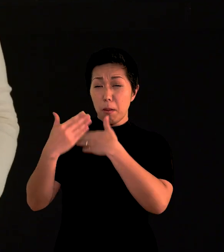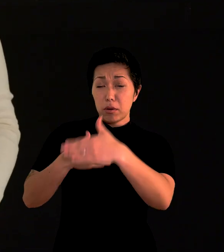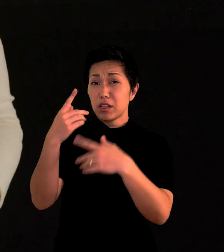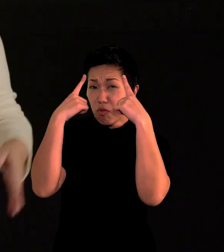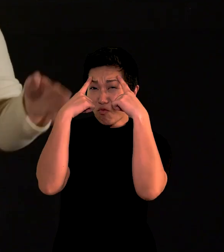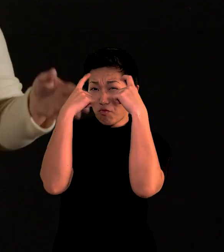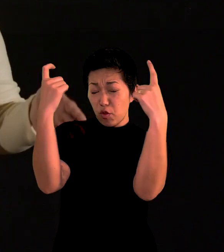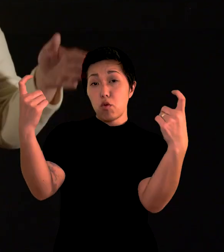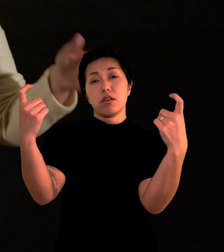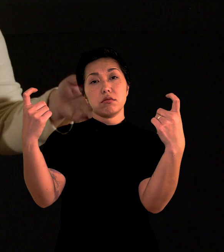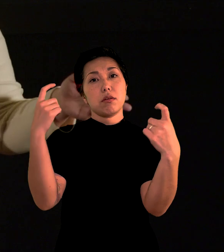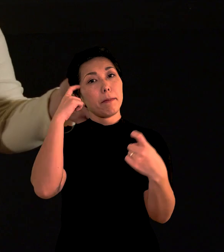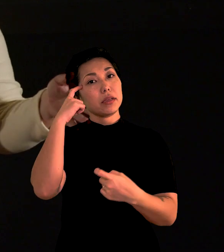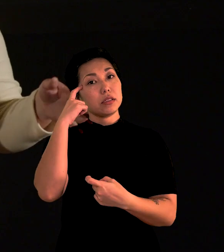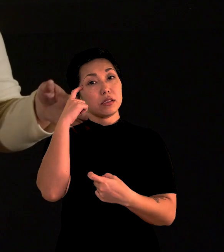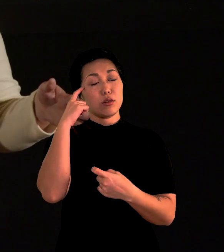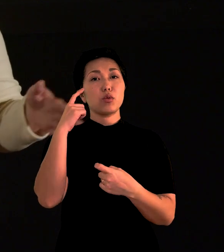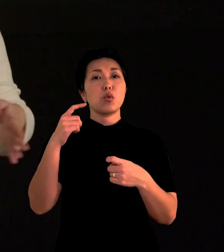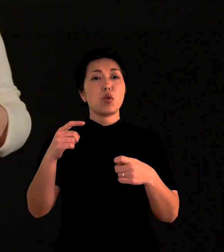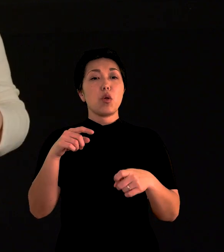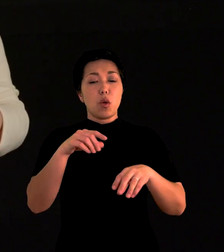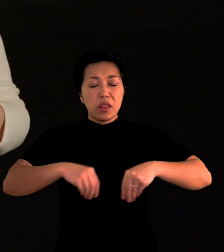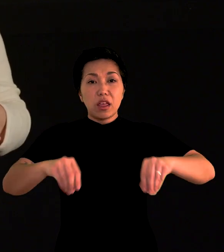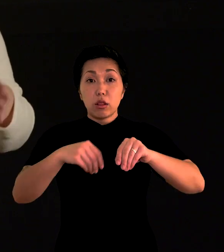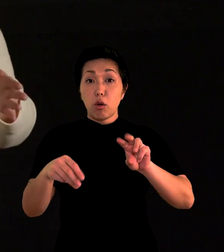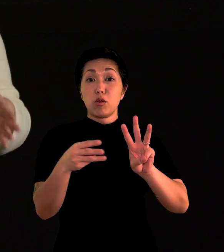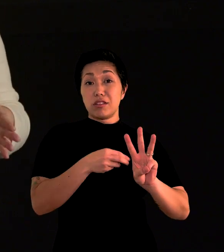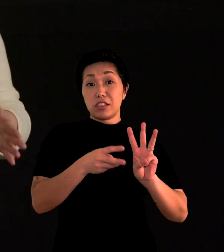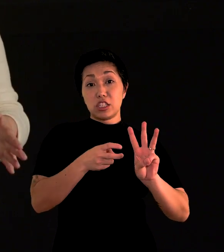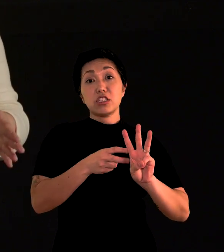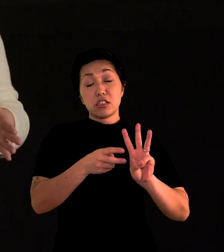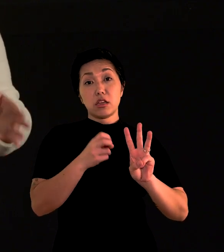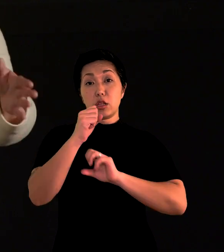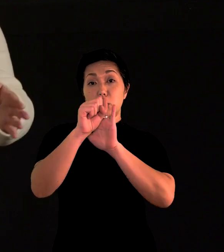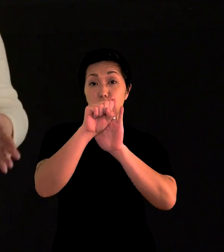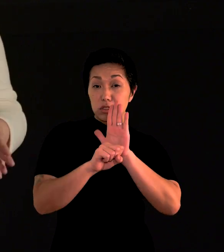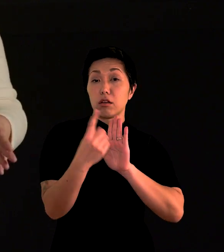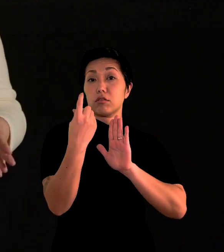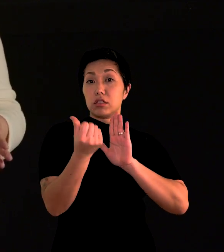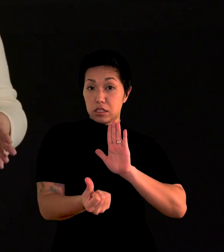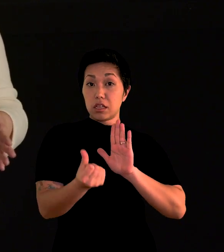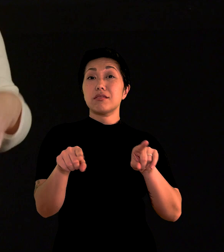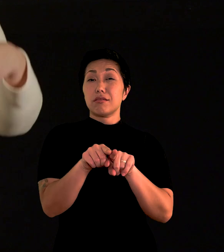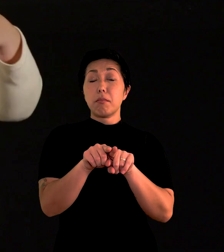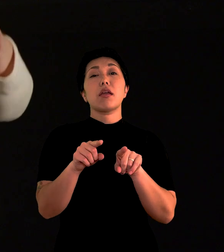detalhes, né? Então, é um processo violento, desde a reformulação dos territórios indígenas, no século XVI, implantação